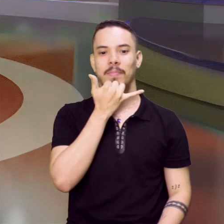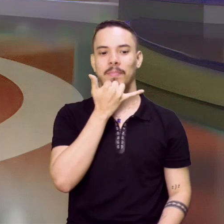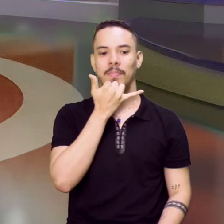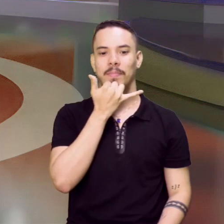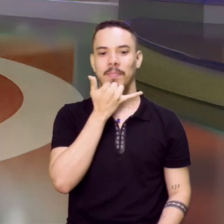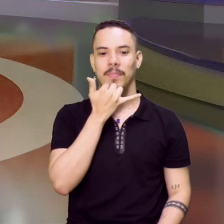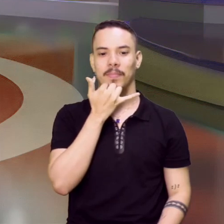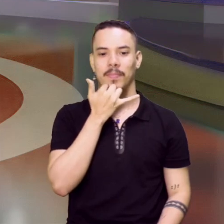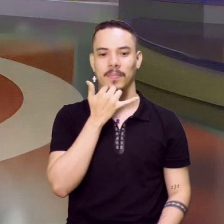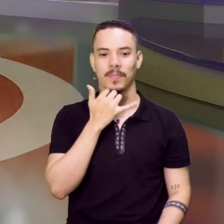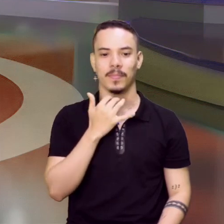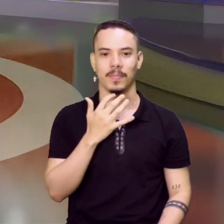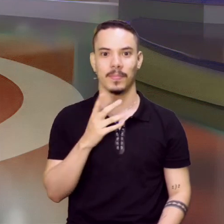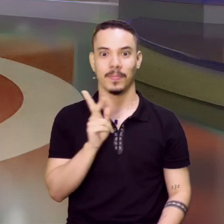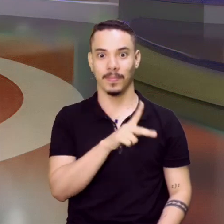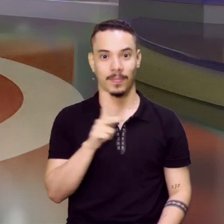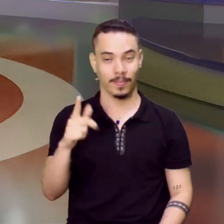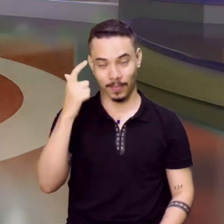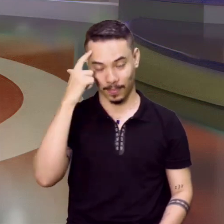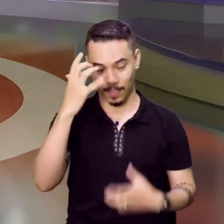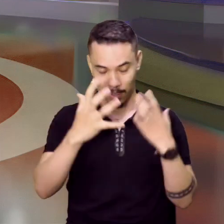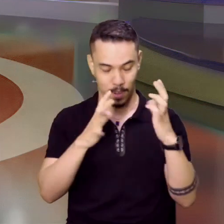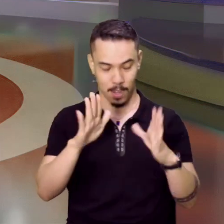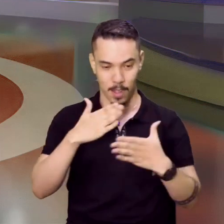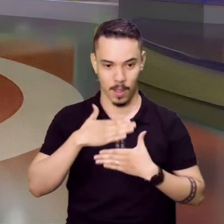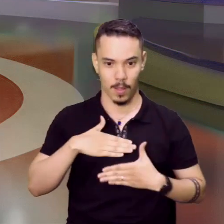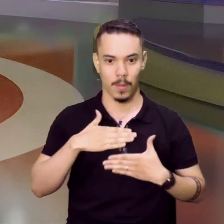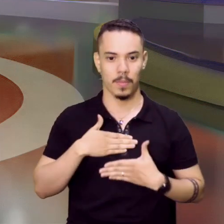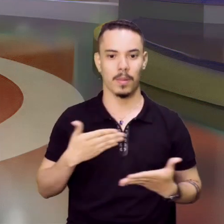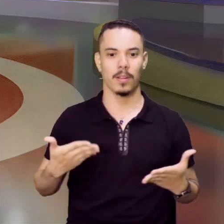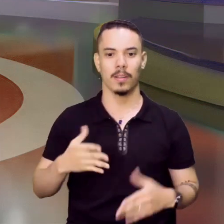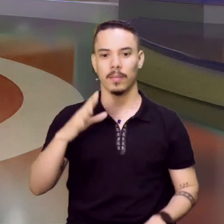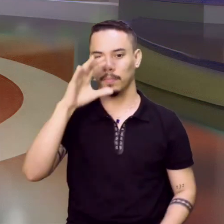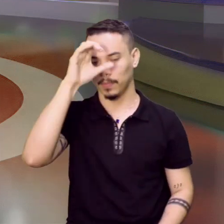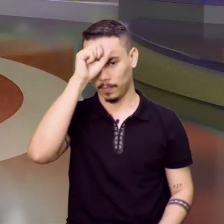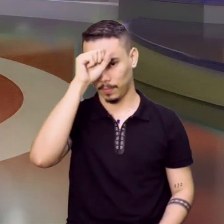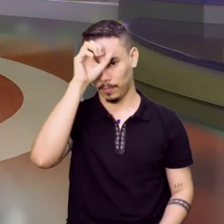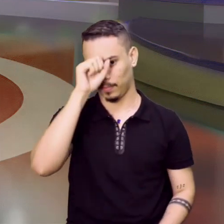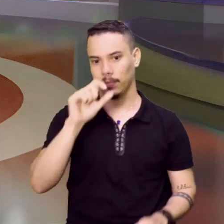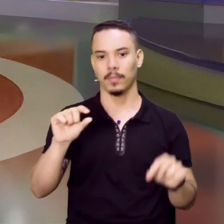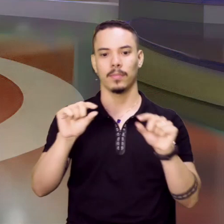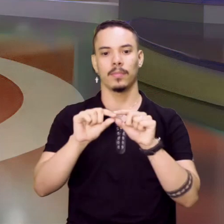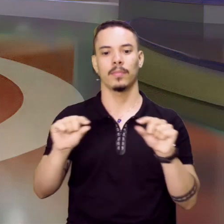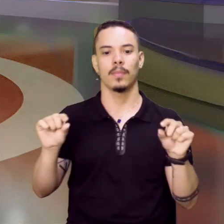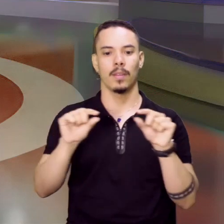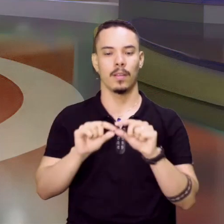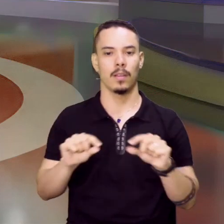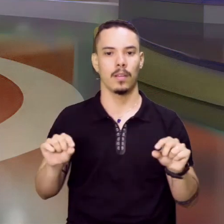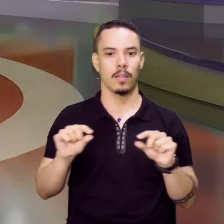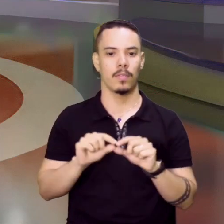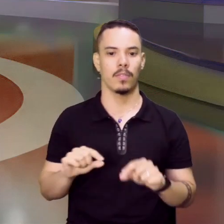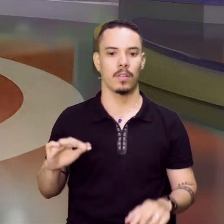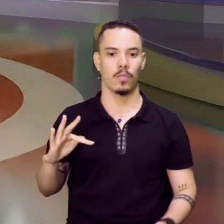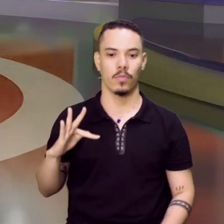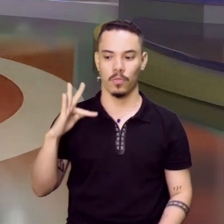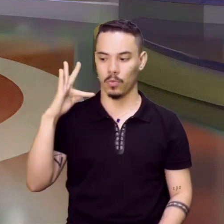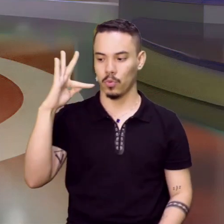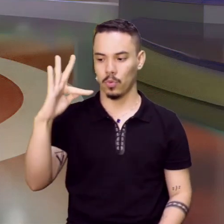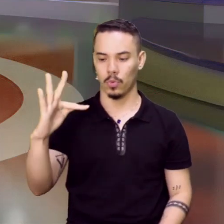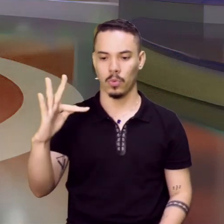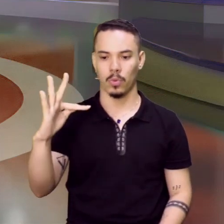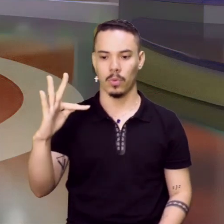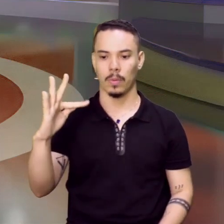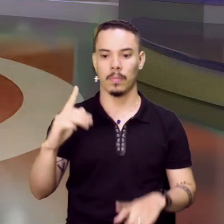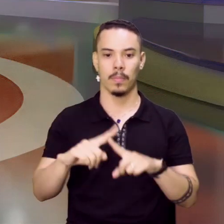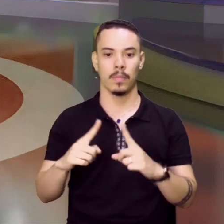acontecendo hoje tem tá doida pera lá vamos aprender hoje a fazer frases com com futuro só que esse futuro